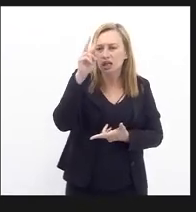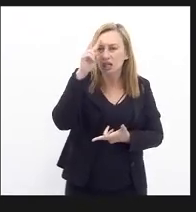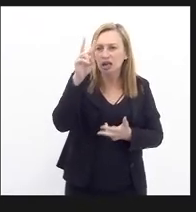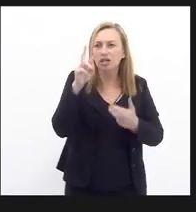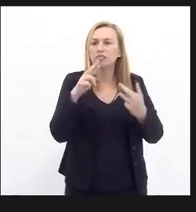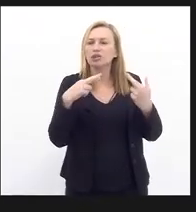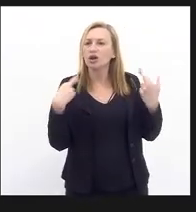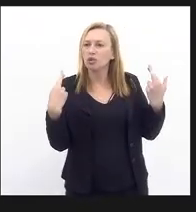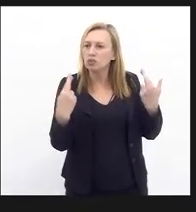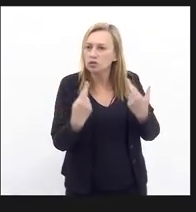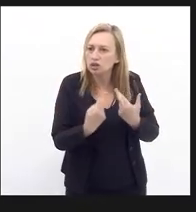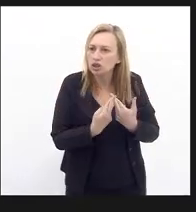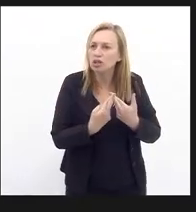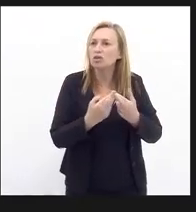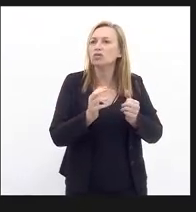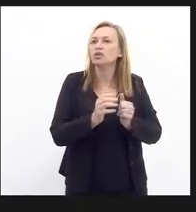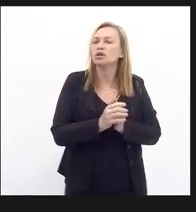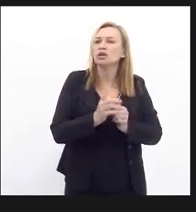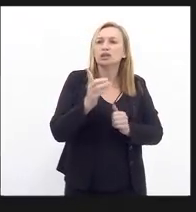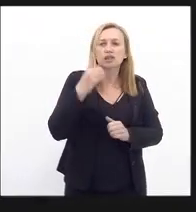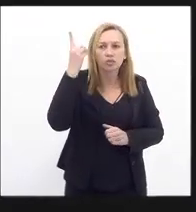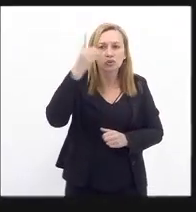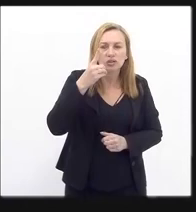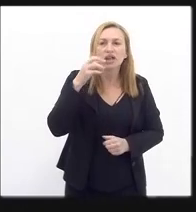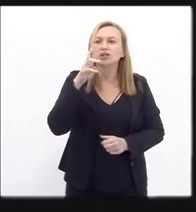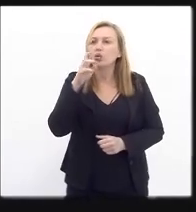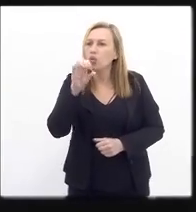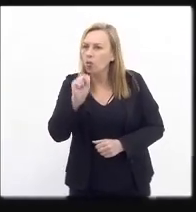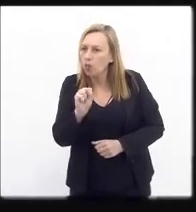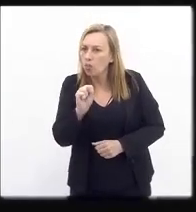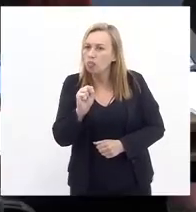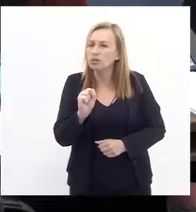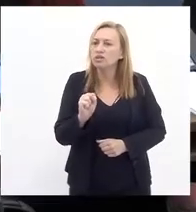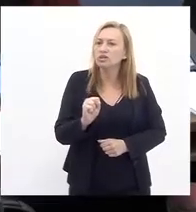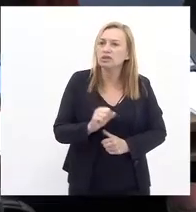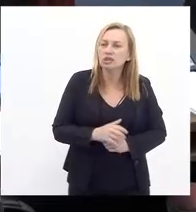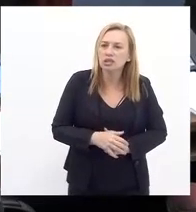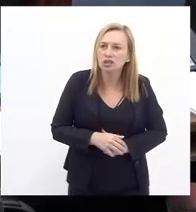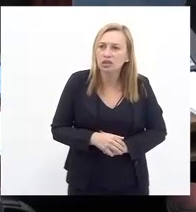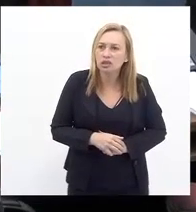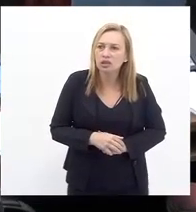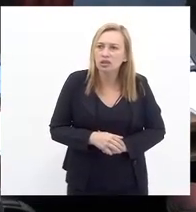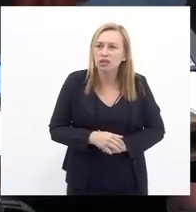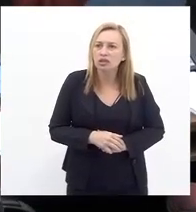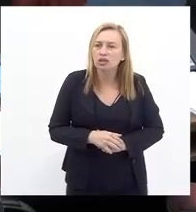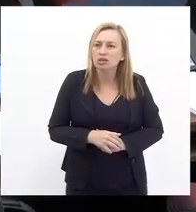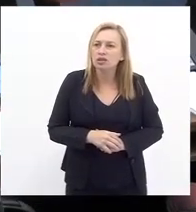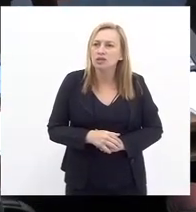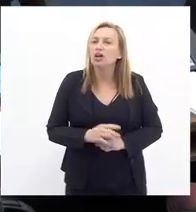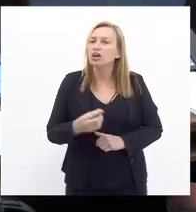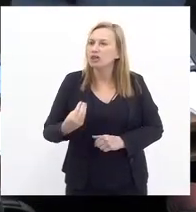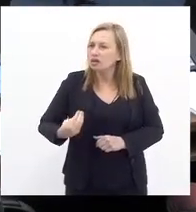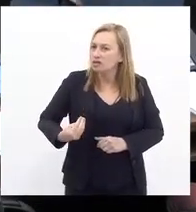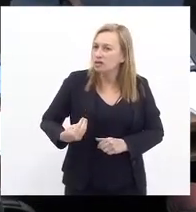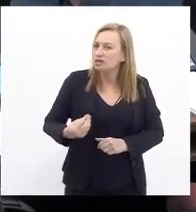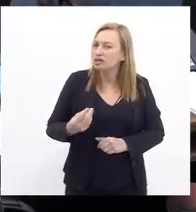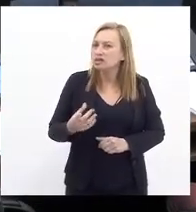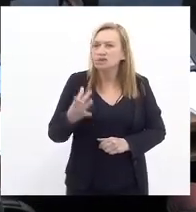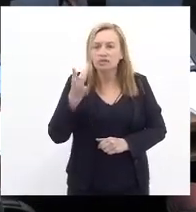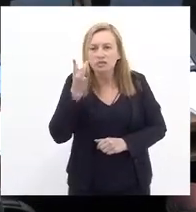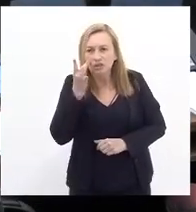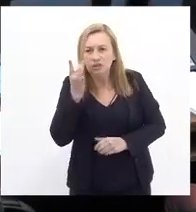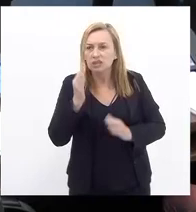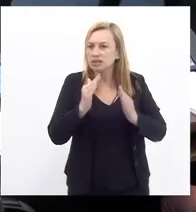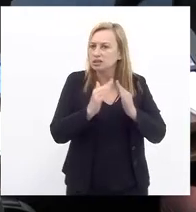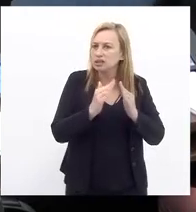da reunião que o ovo tá vai encaminhar os cabelo dela eu estava presente nessa que horas